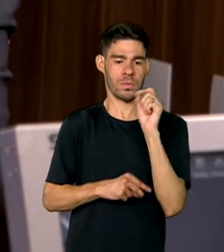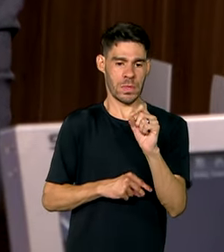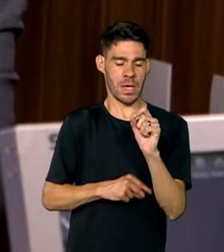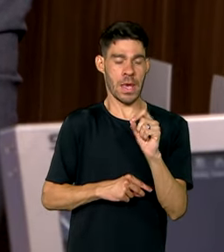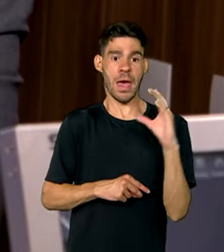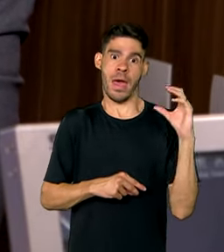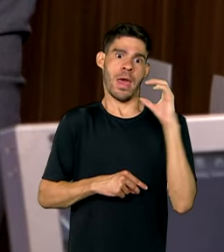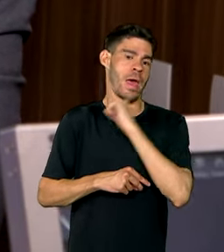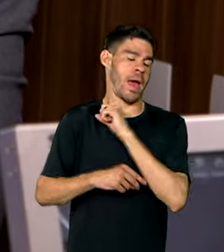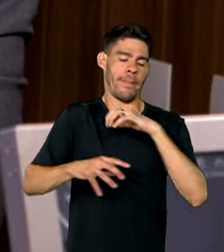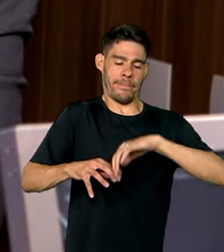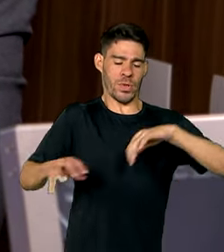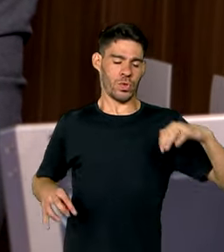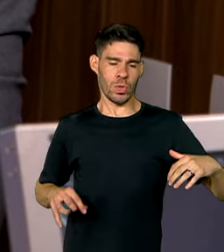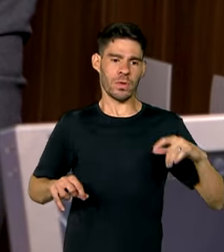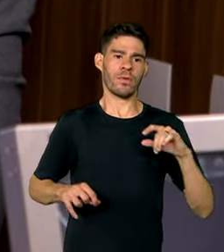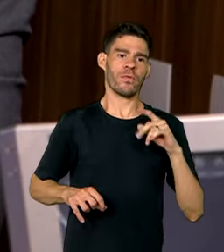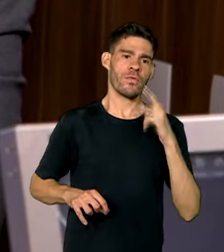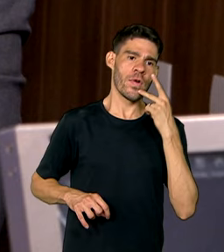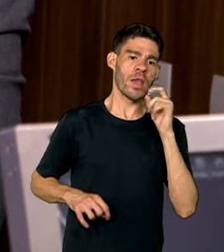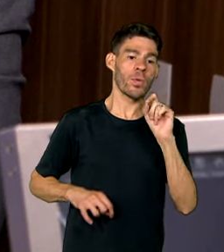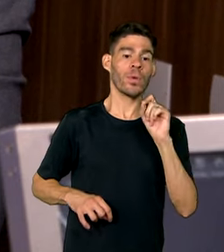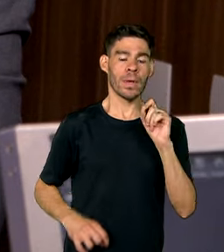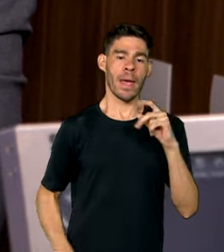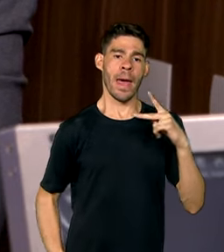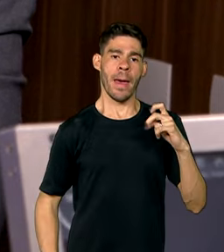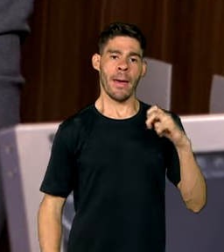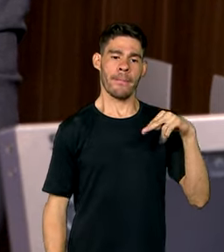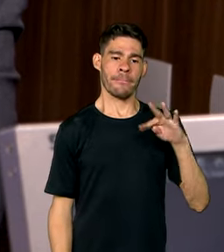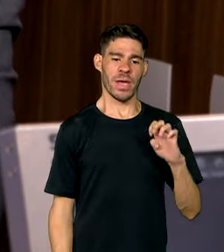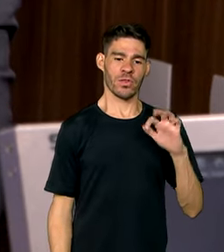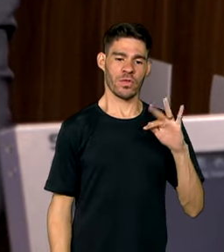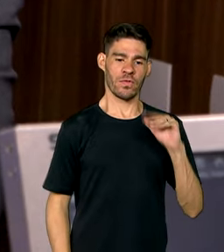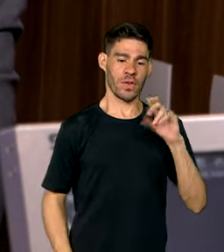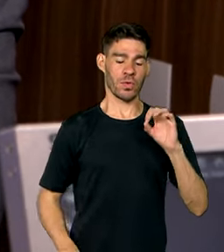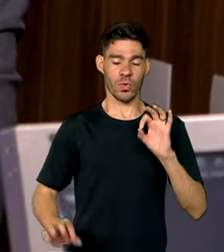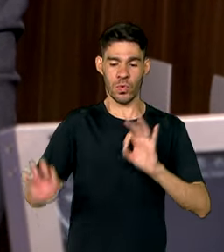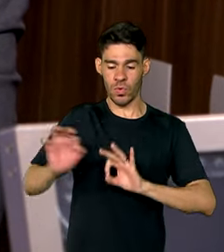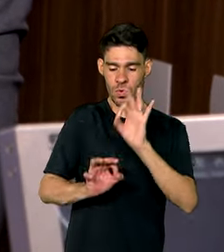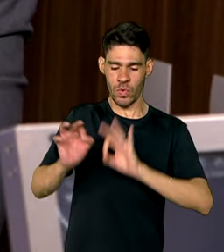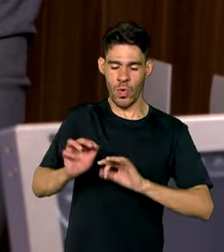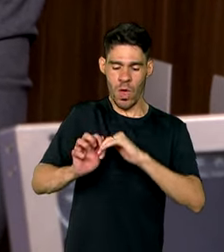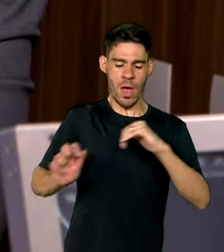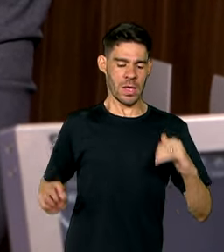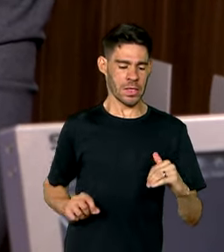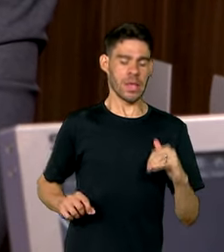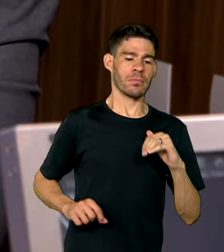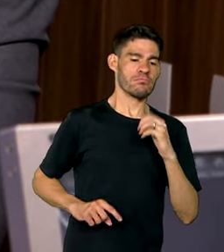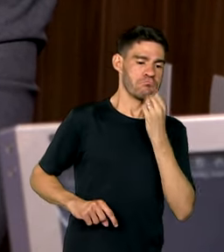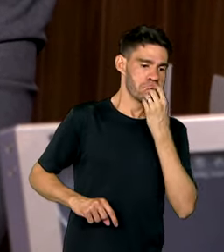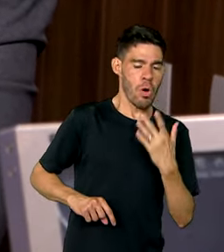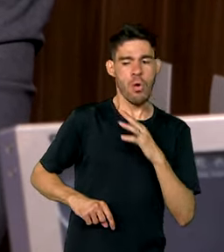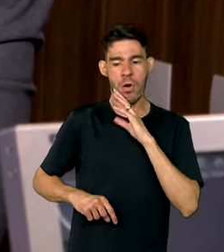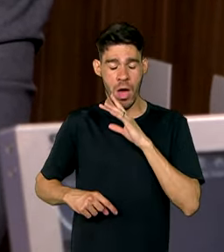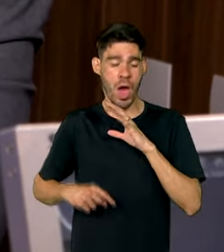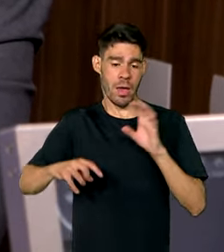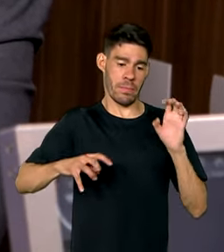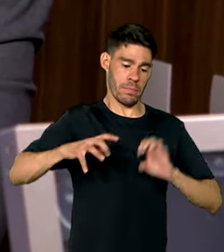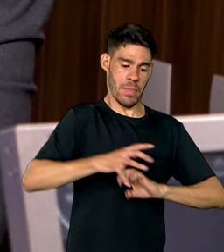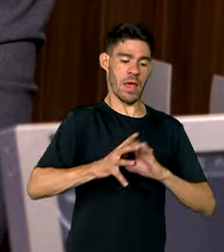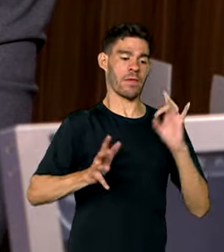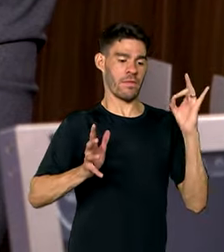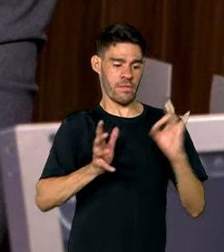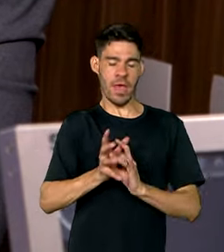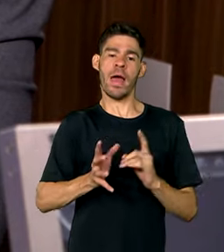desde logo uma separação do que a gente está chamando de operação pente fino ou separar o joio do trigo, ou seja, aquelas empresas que de fato são